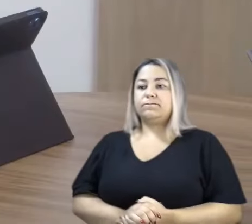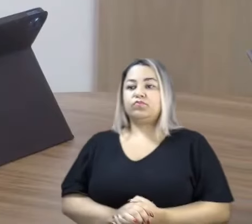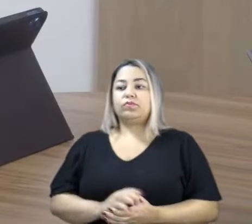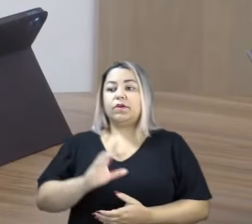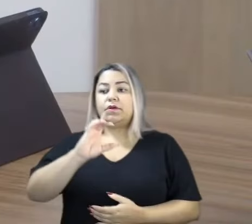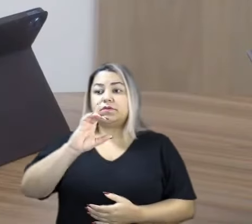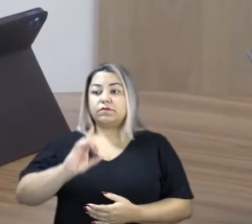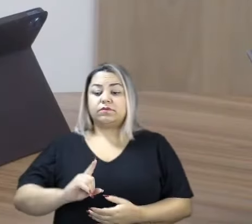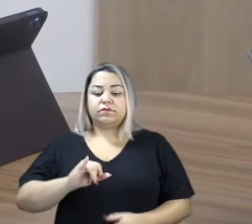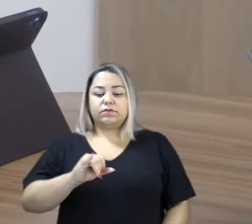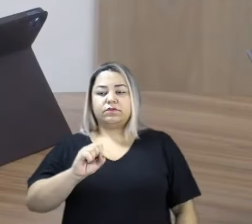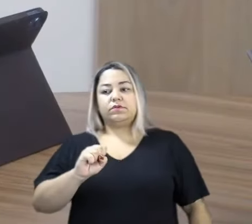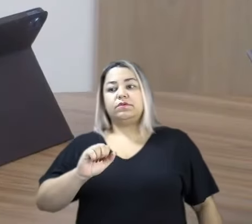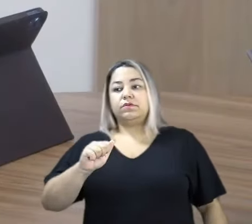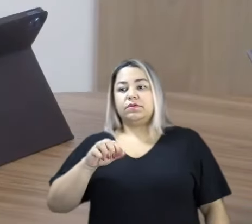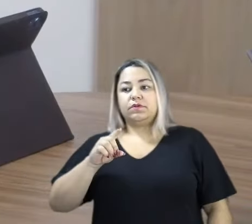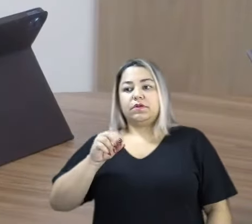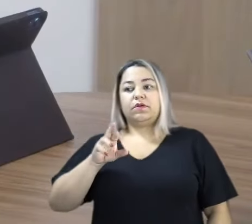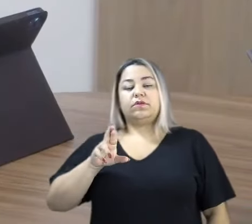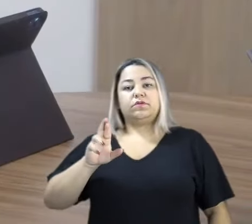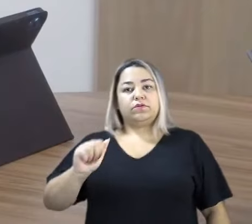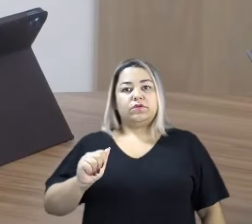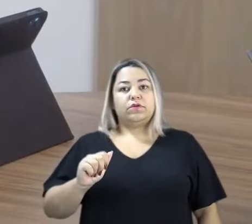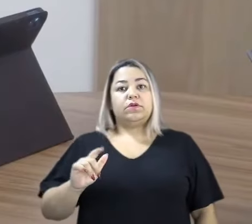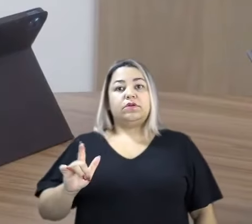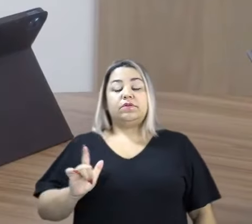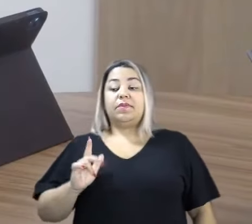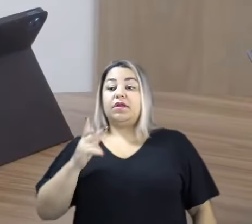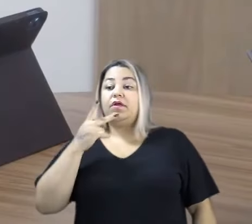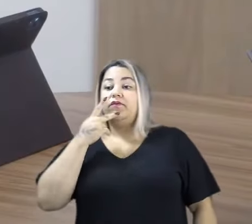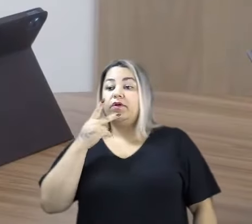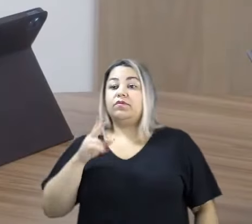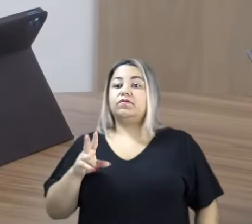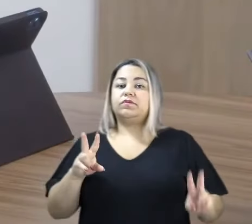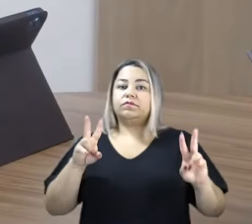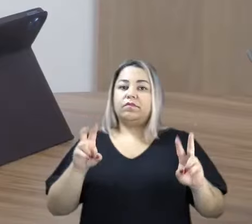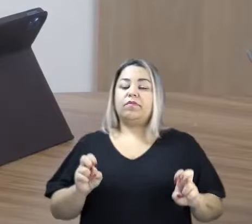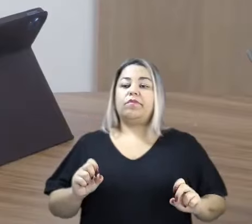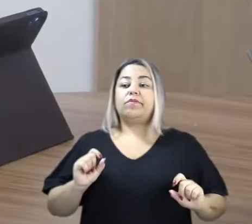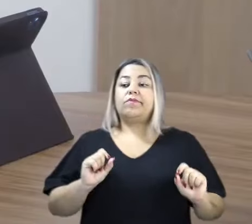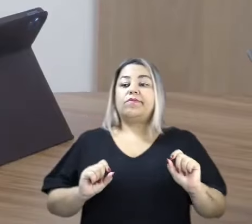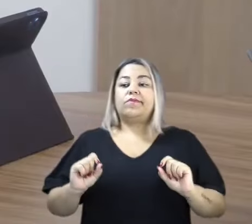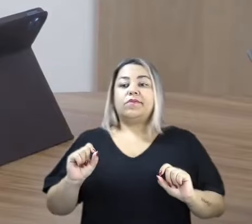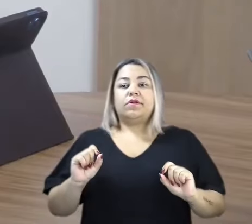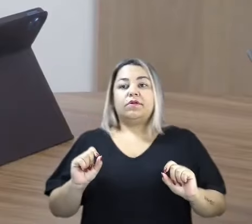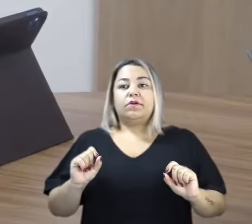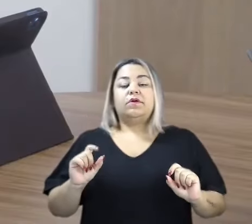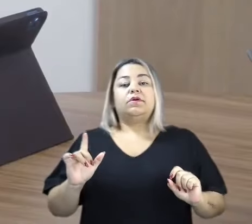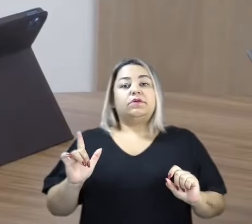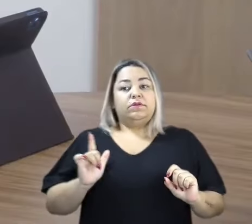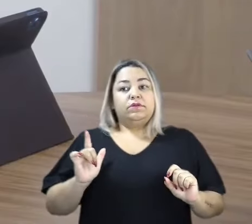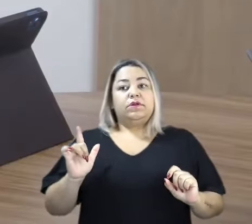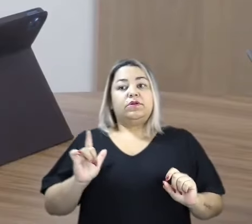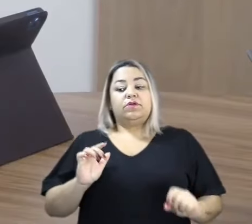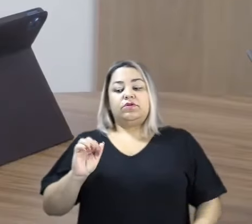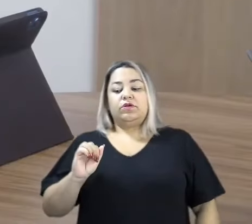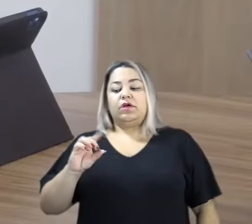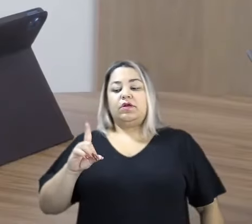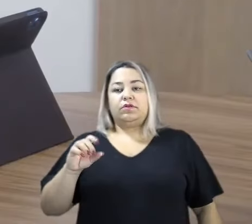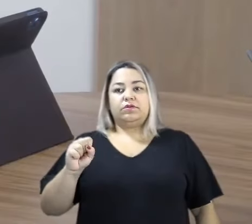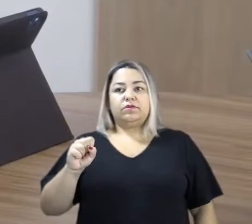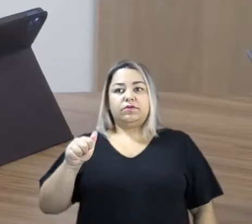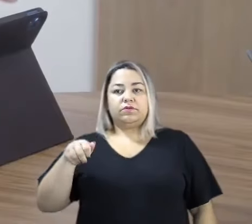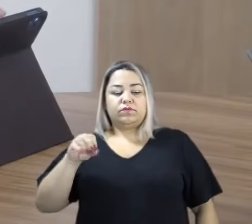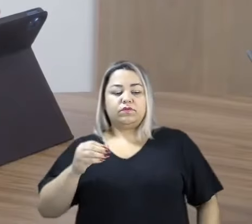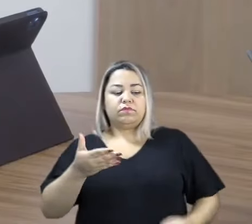que também já esteve aqui no Café com vocês, né? Ela falou um pouco sobre essas modalidades que tem de adesão, né? Você vai do